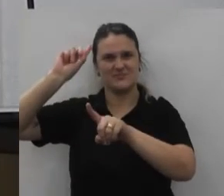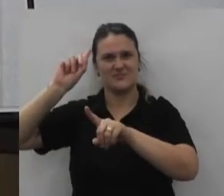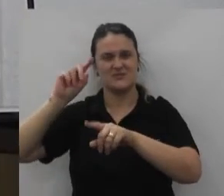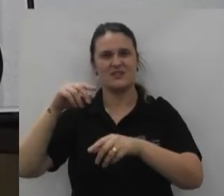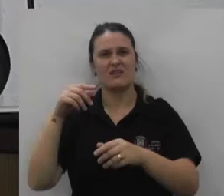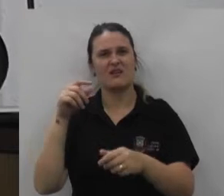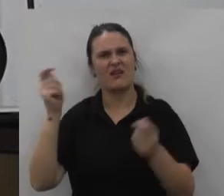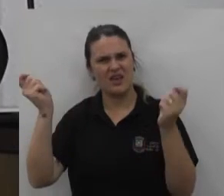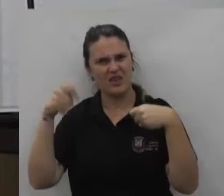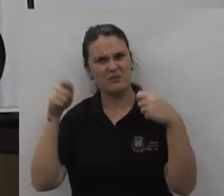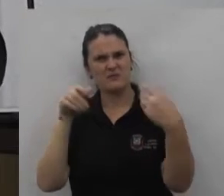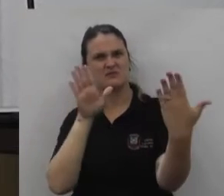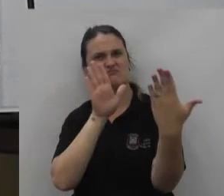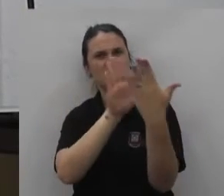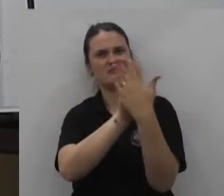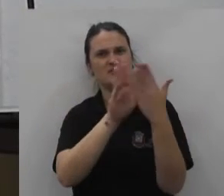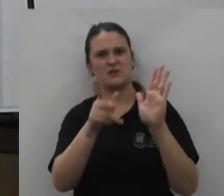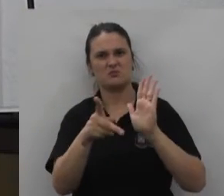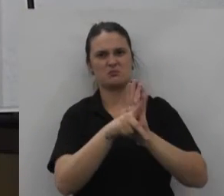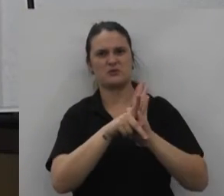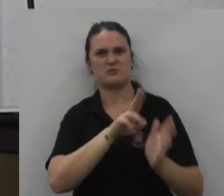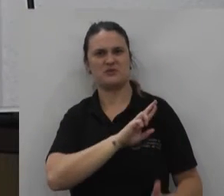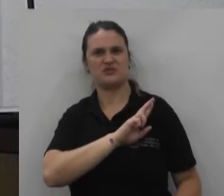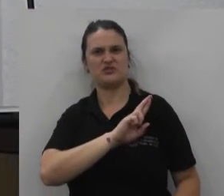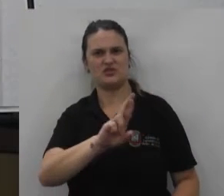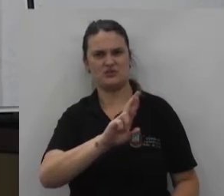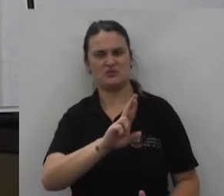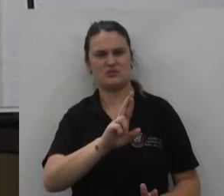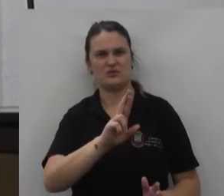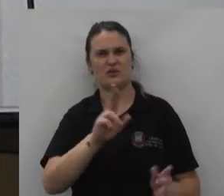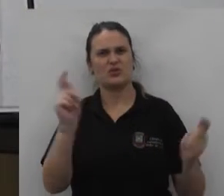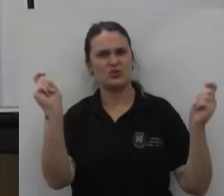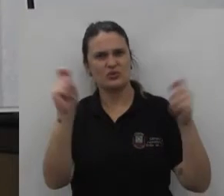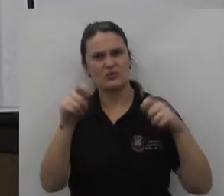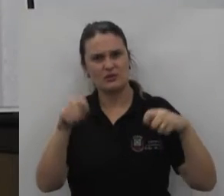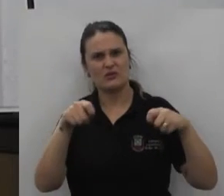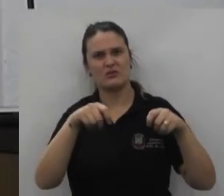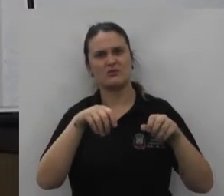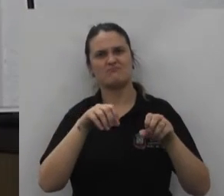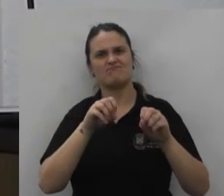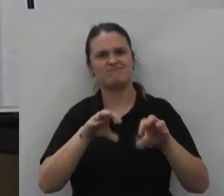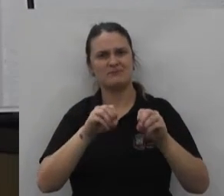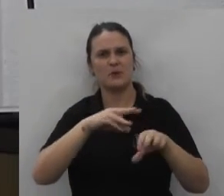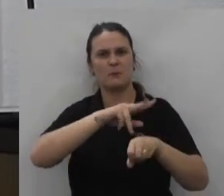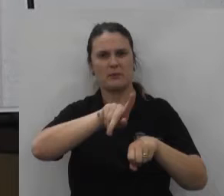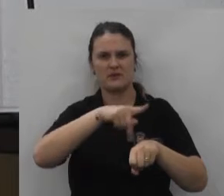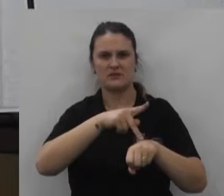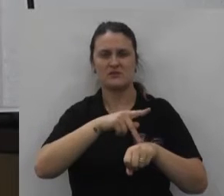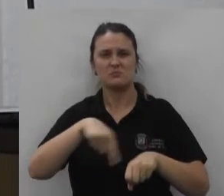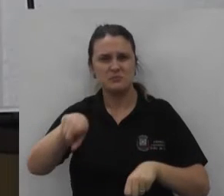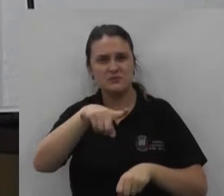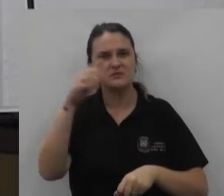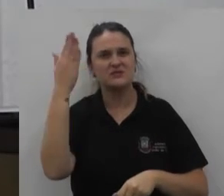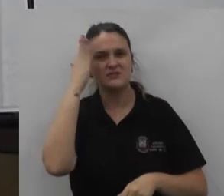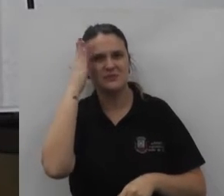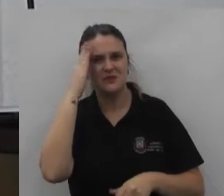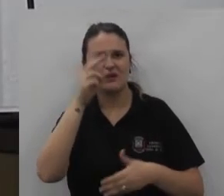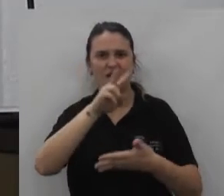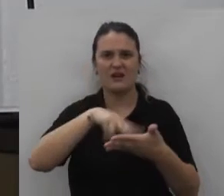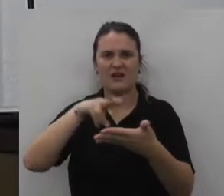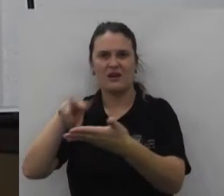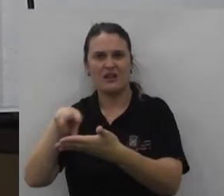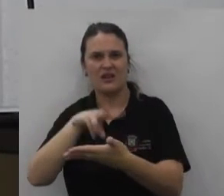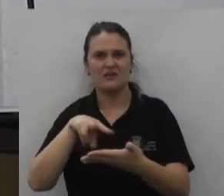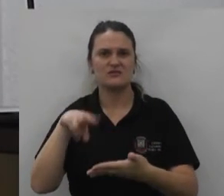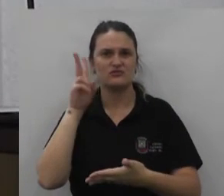enfrentarem até a sua própria religião e toda a formação de um país. Precisa saber distinguir e ler as